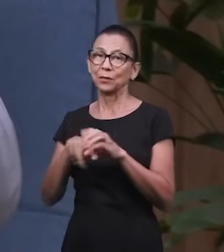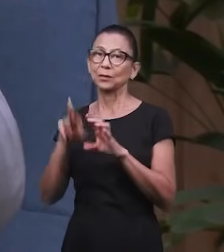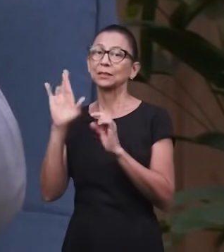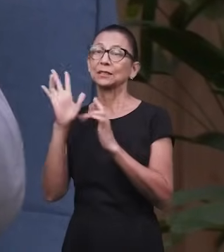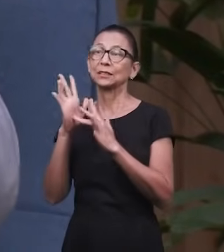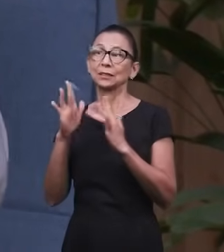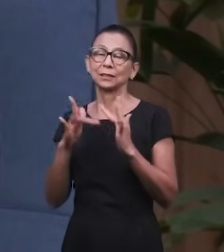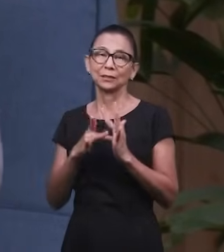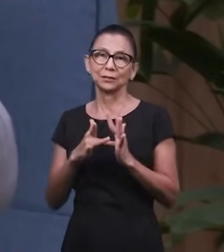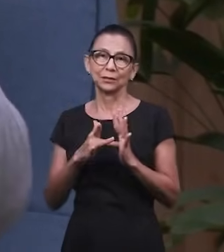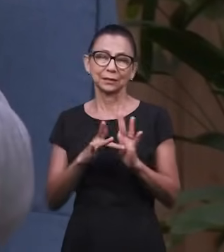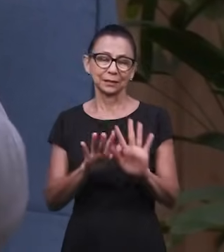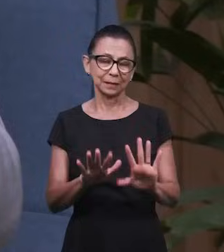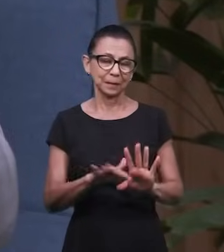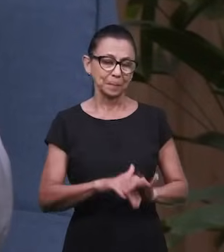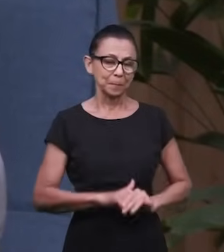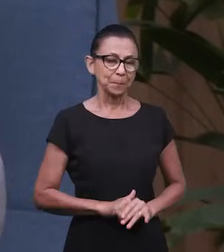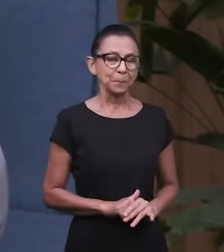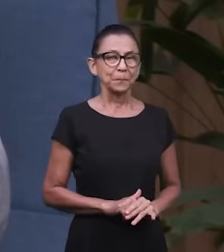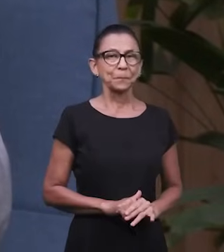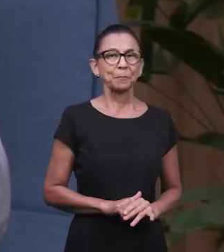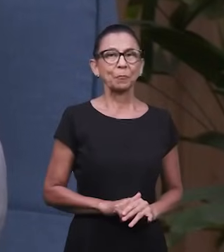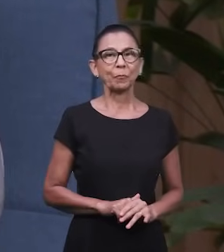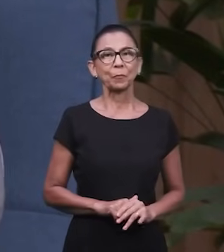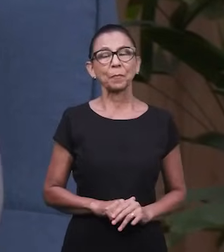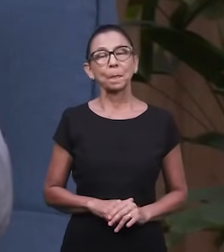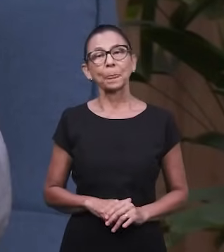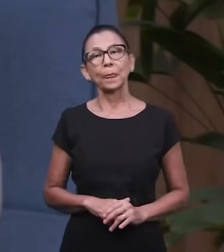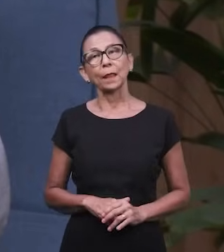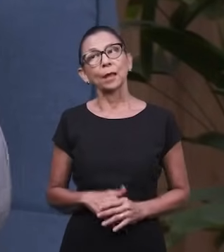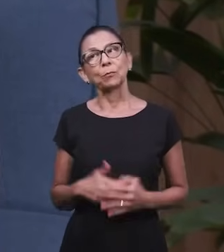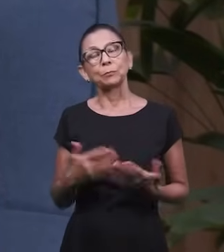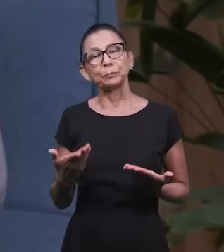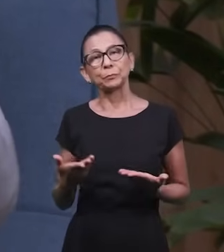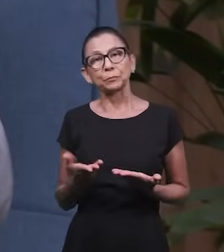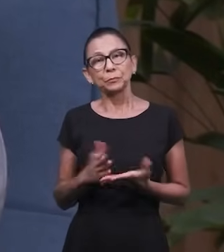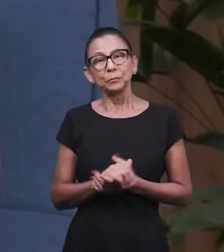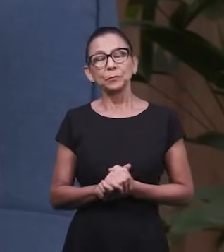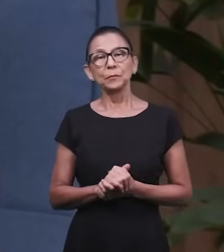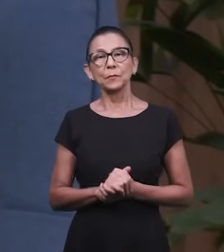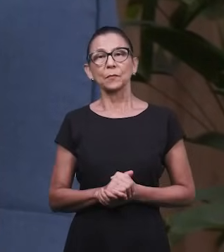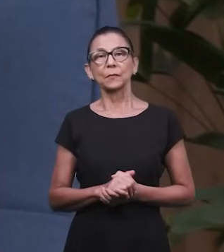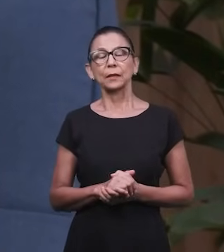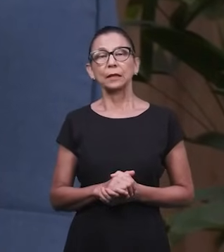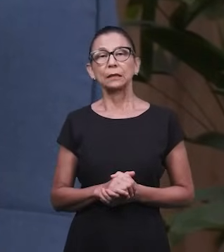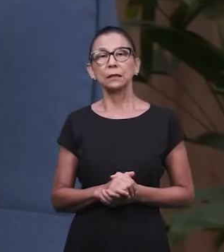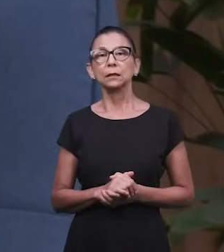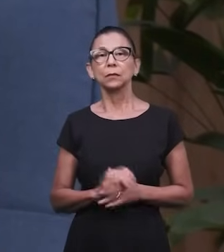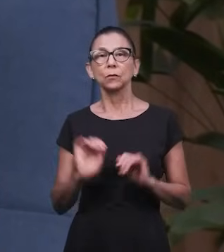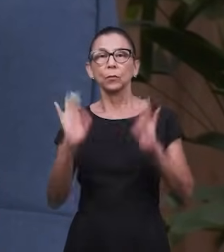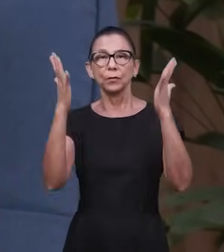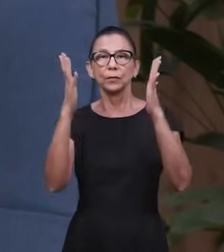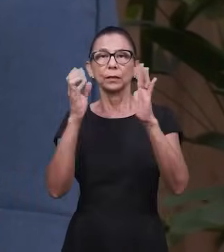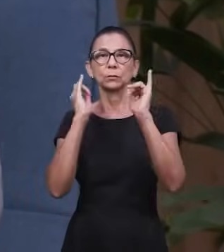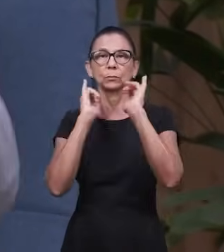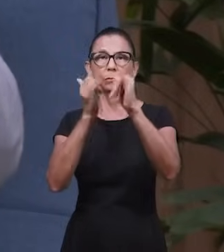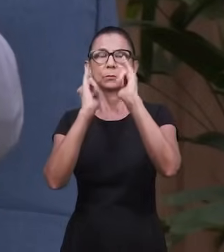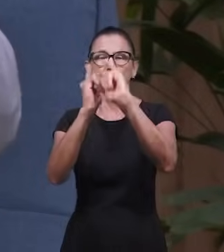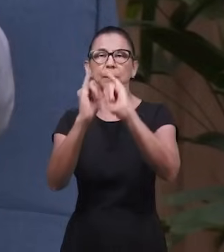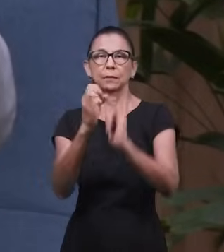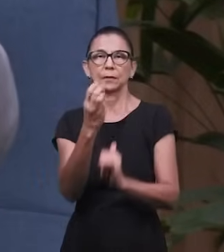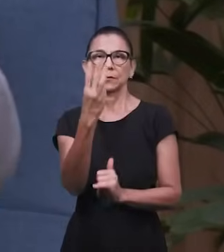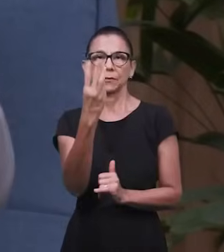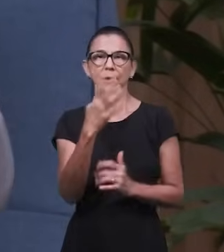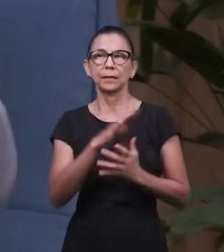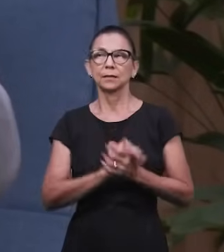não quero nem levar para esse lado, mas se o Trombetas e Festas ou o Trombetas e Festas já foi essa experiência maravilhosa, quanto